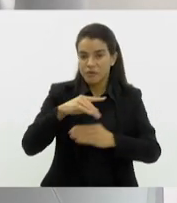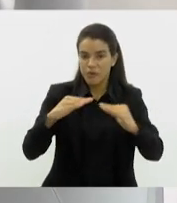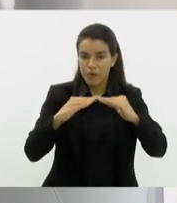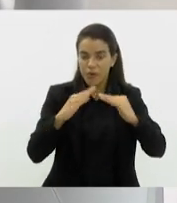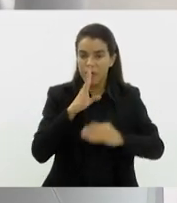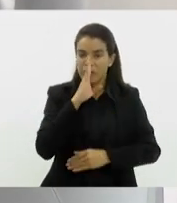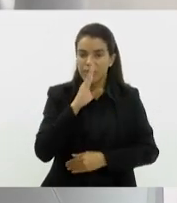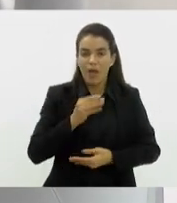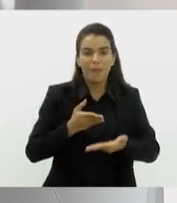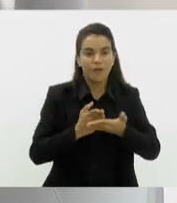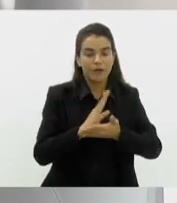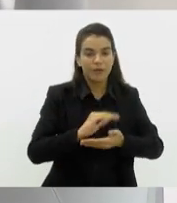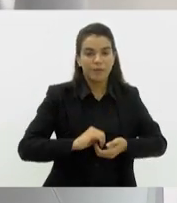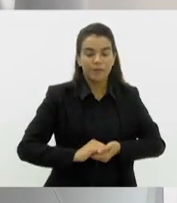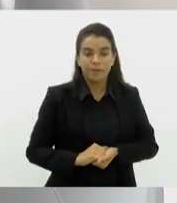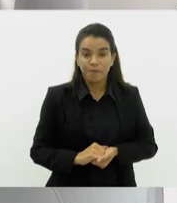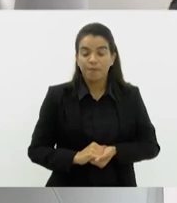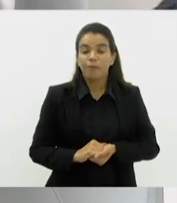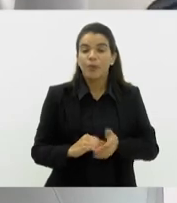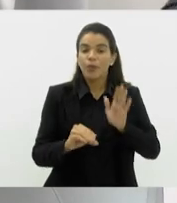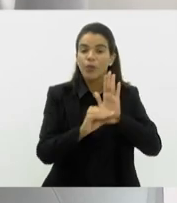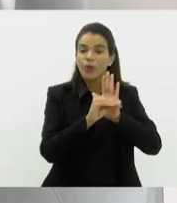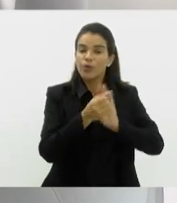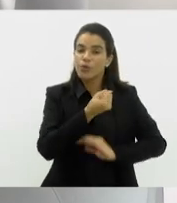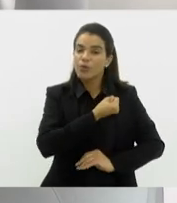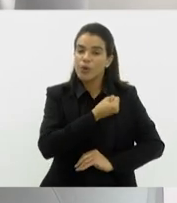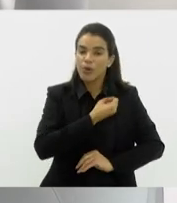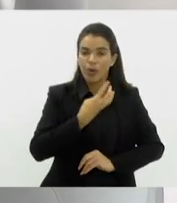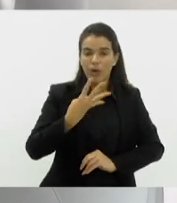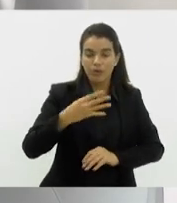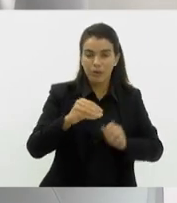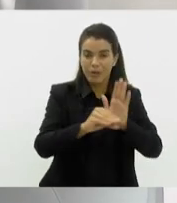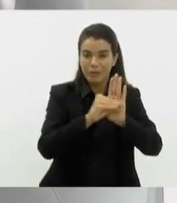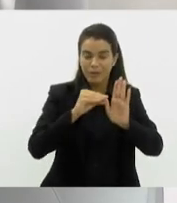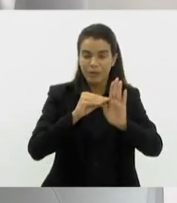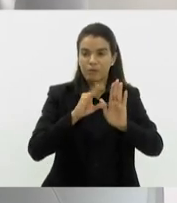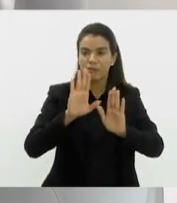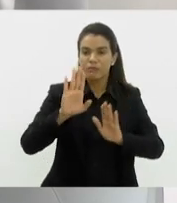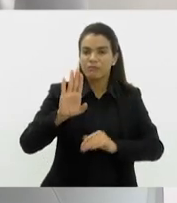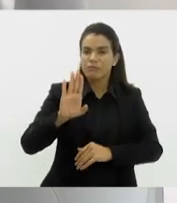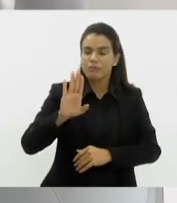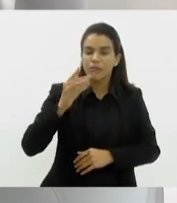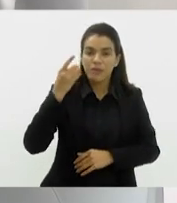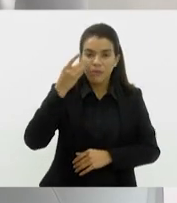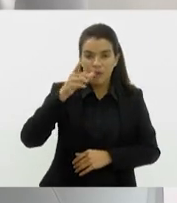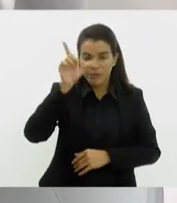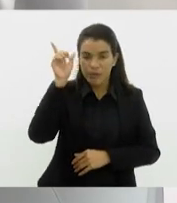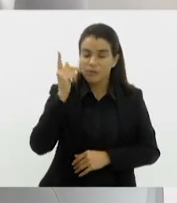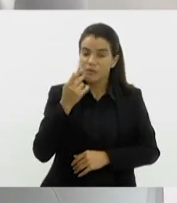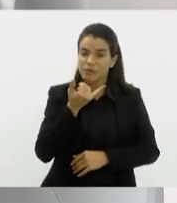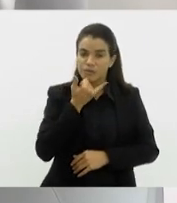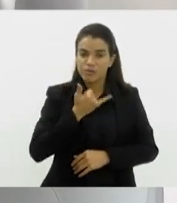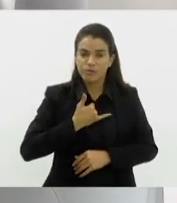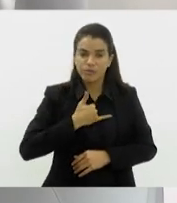permaneçam como estão. Aprovado. Item 4. Emendas de plenário ao projeto de lei. Deputado Luiz Paulo, desculpa.